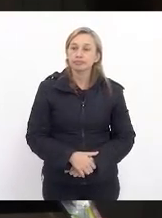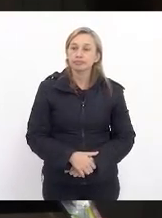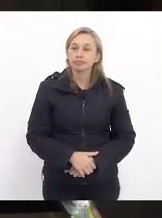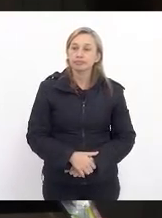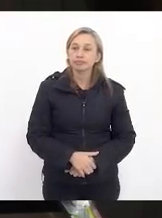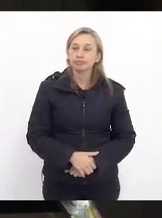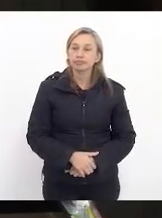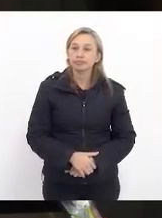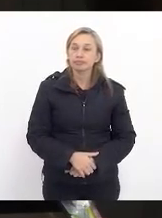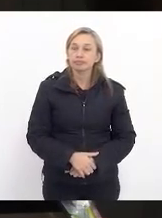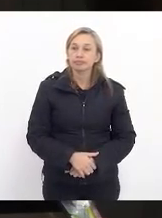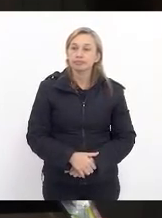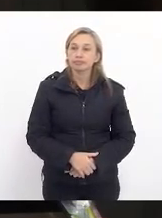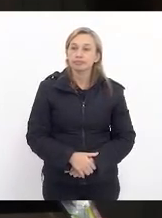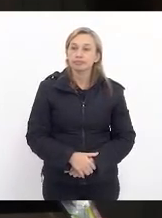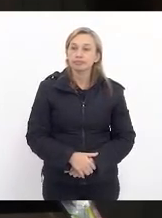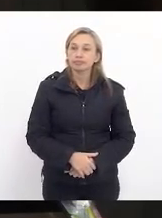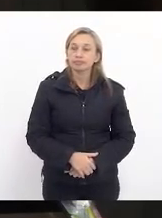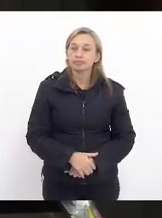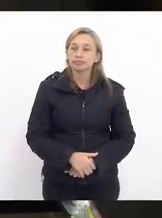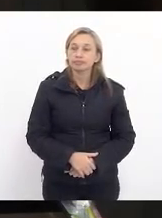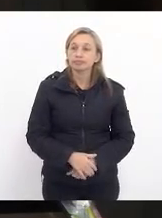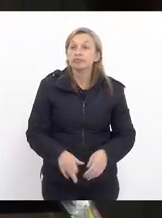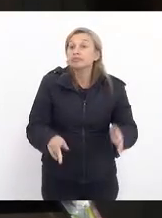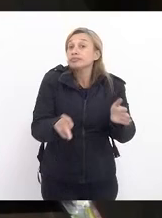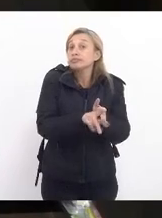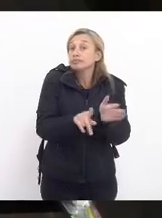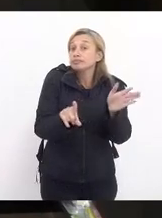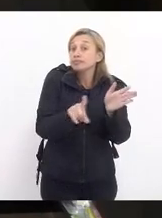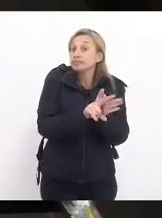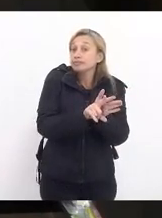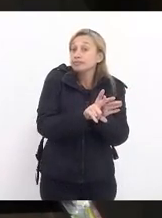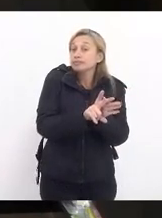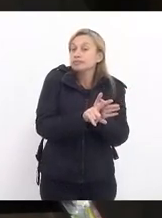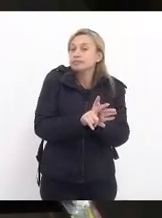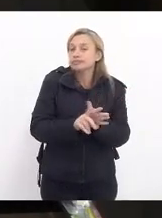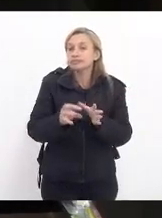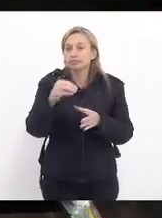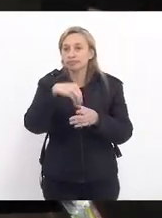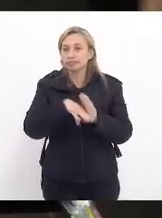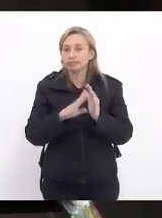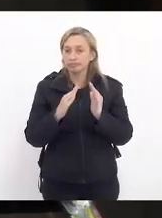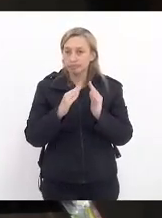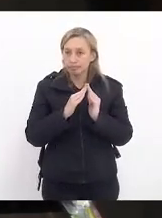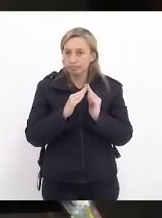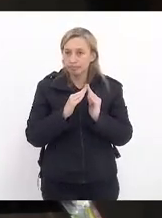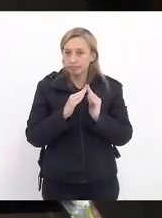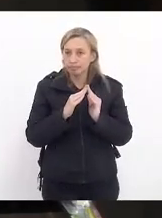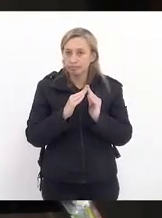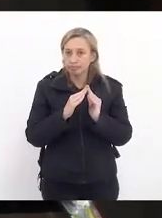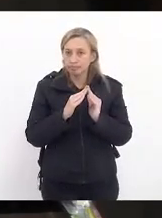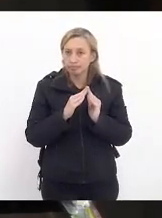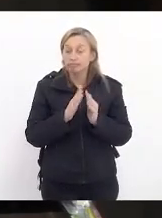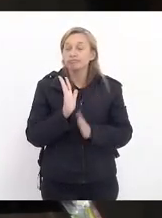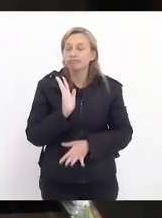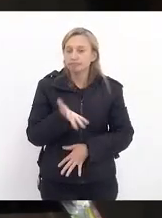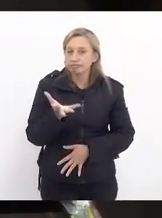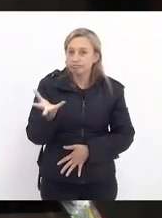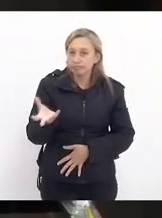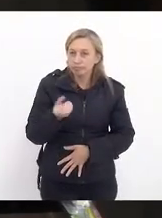é sobre o projeto de lei que está na sua casa e que já